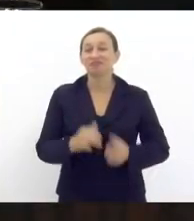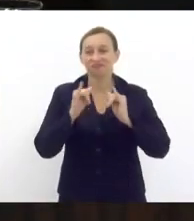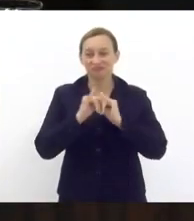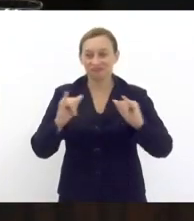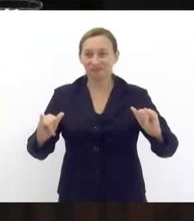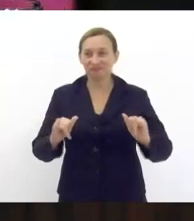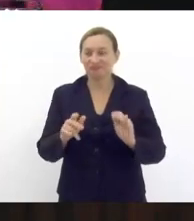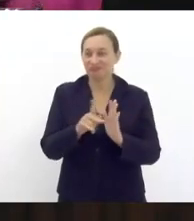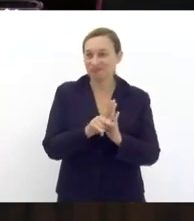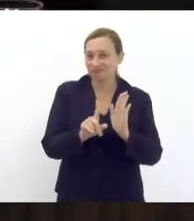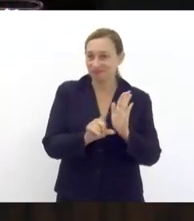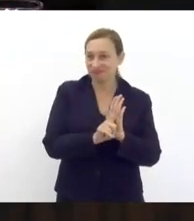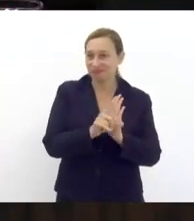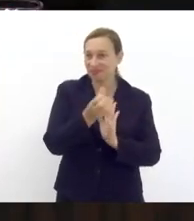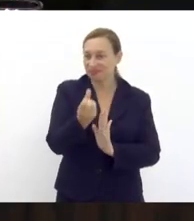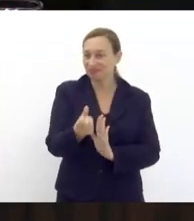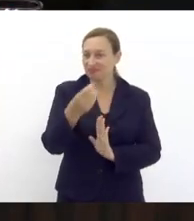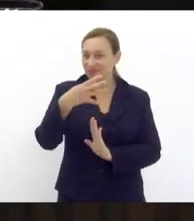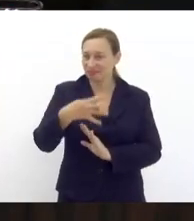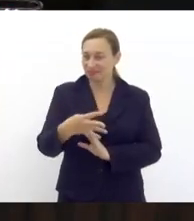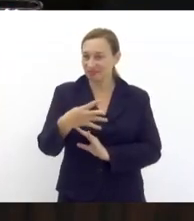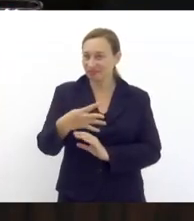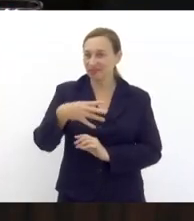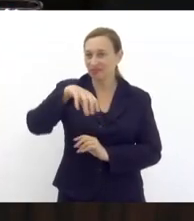Anuncio. Projeto de lei